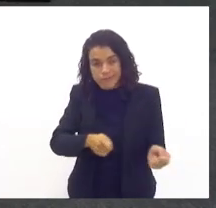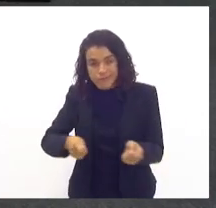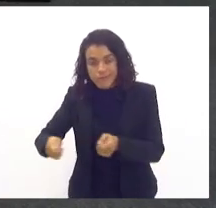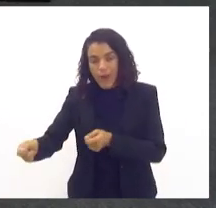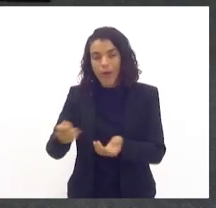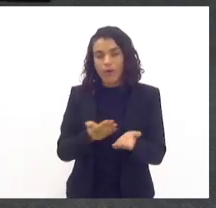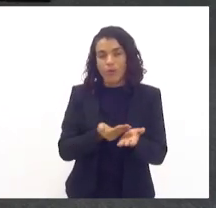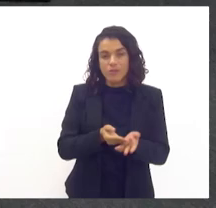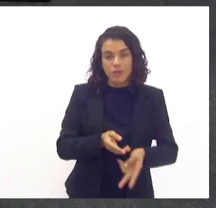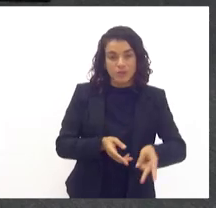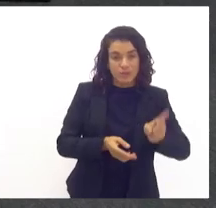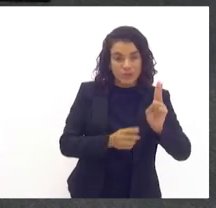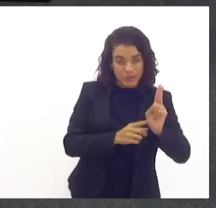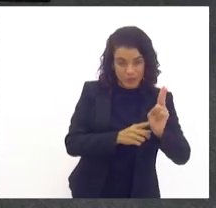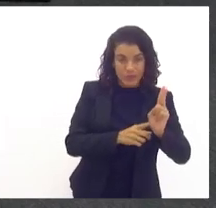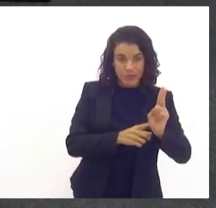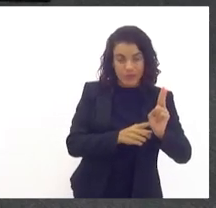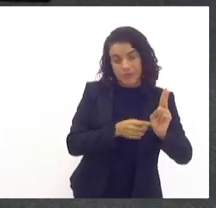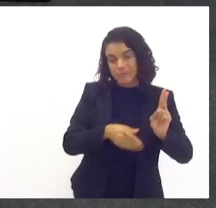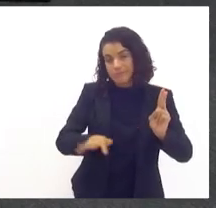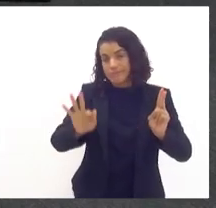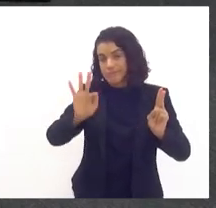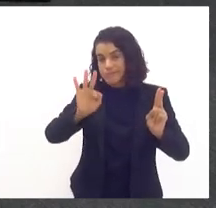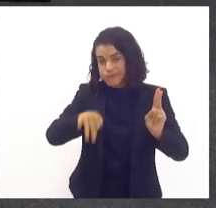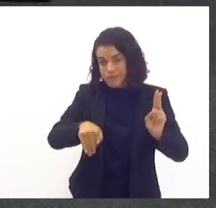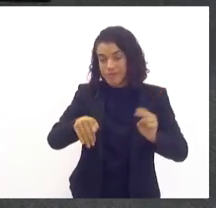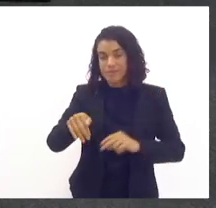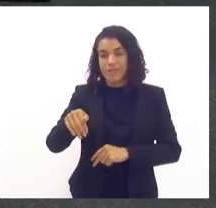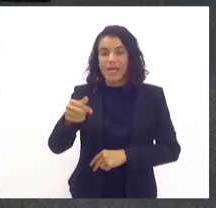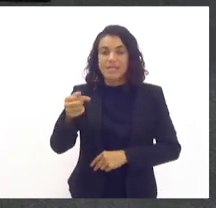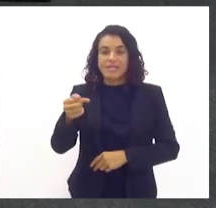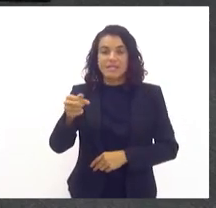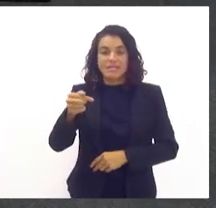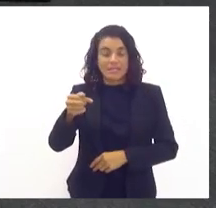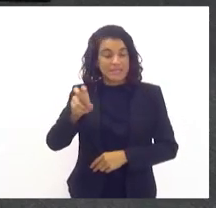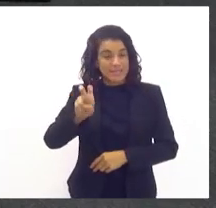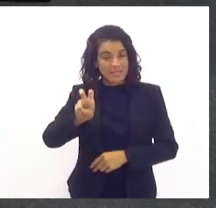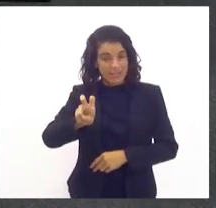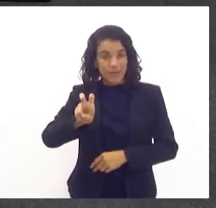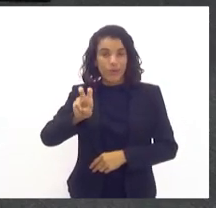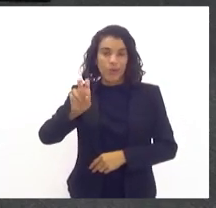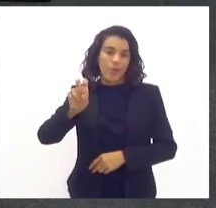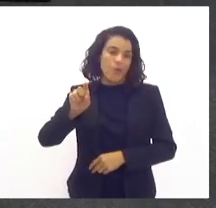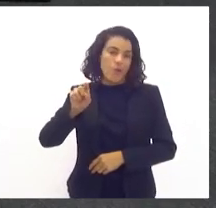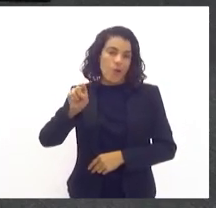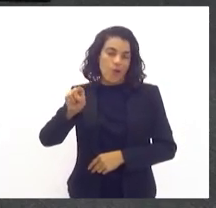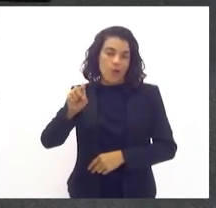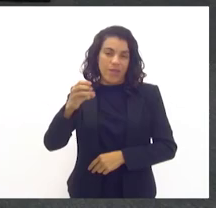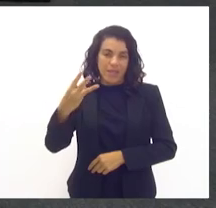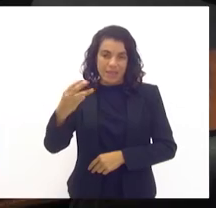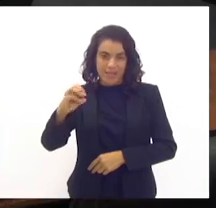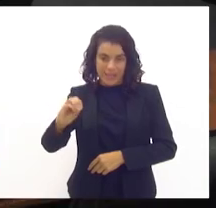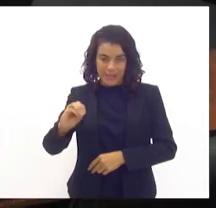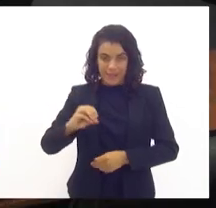iniciada às 14 horas, encerrou-se às 17 horas e 30